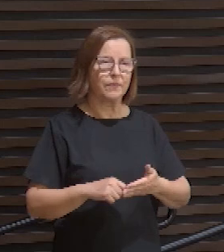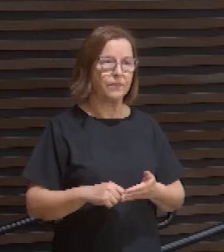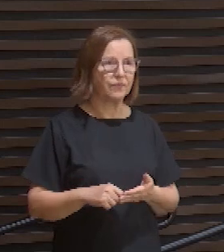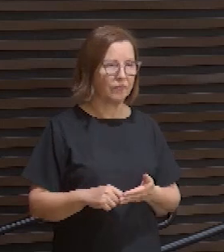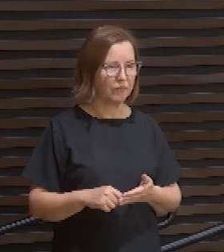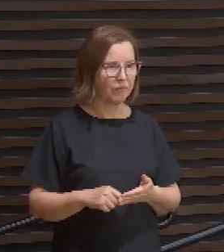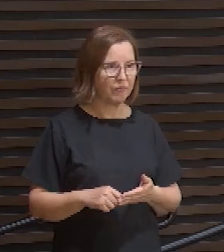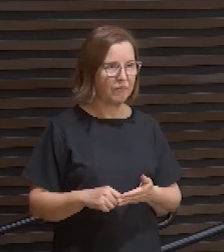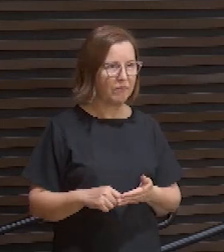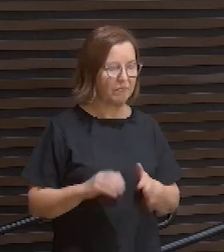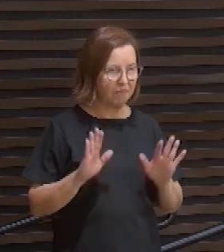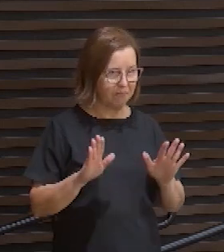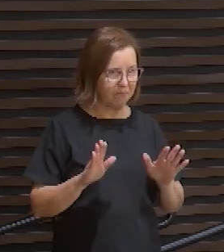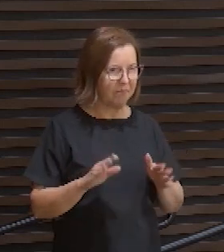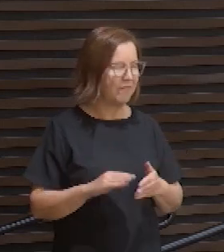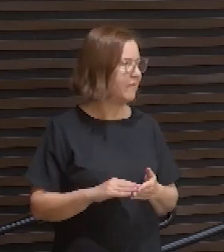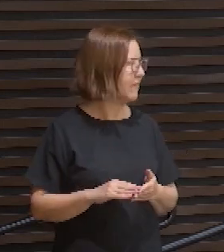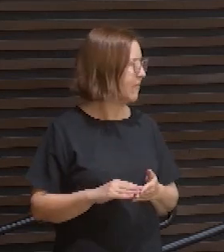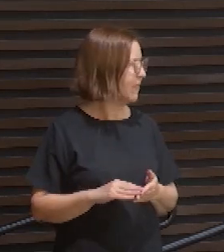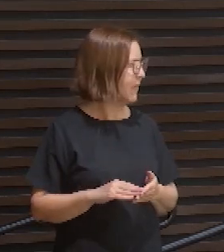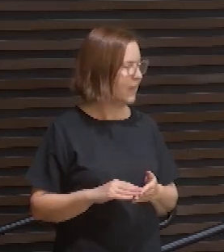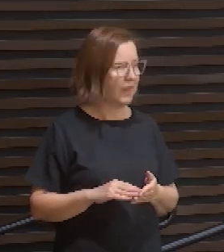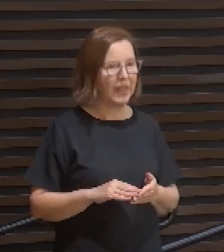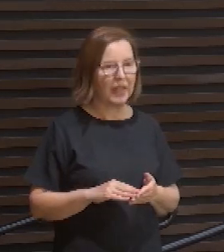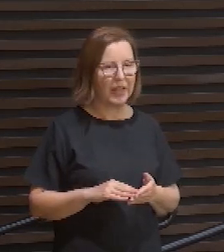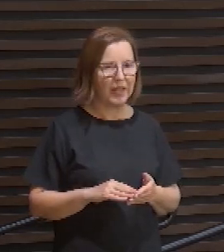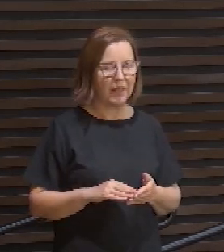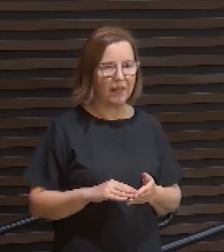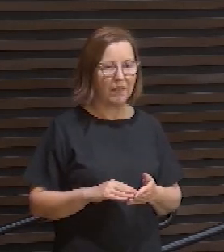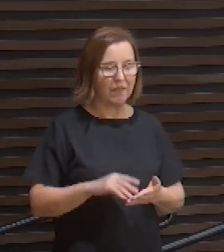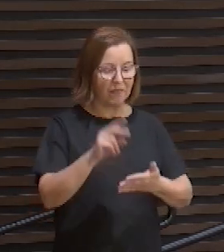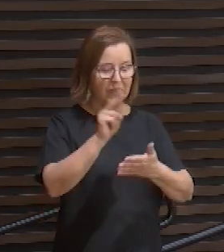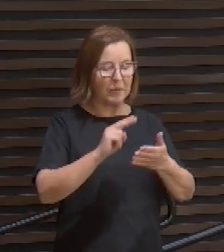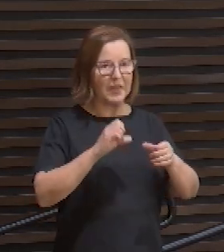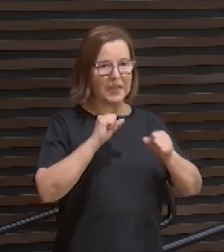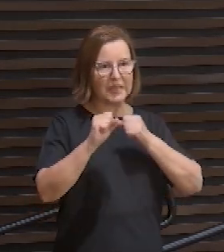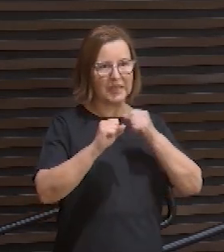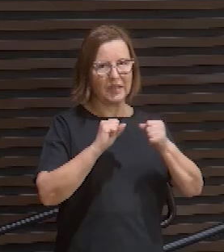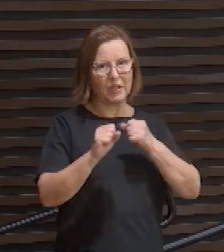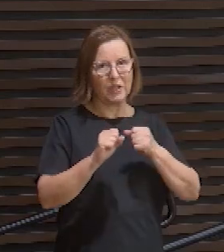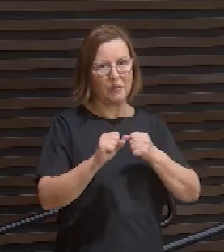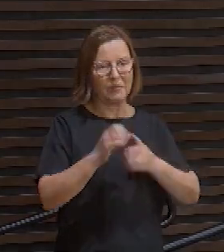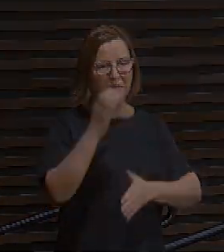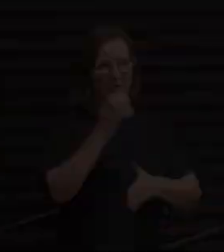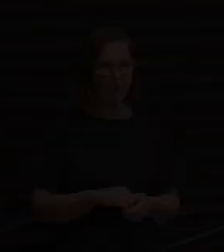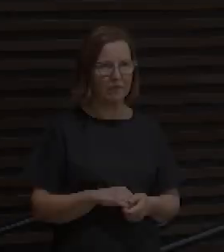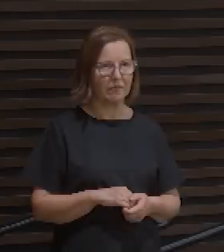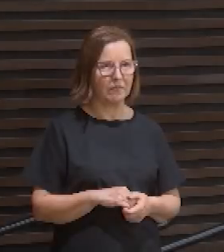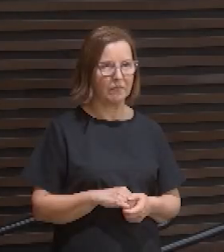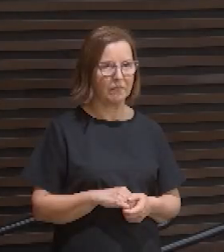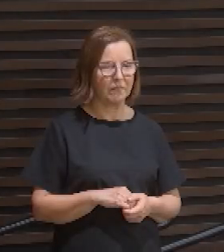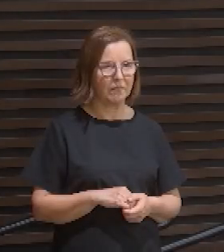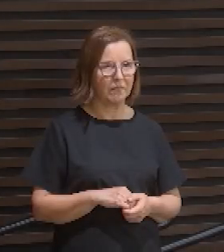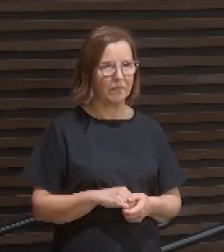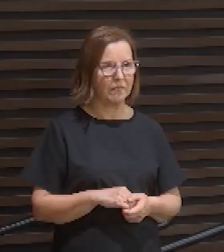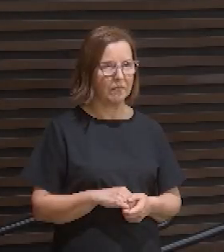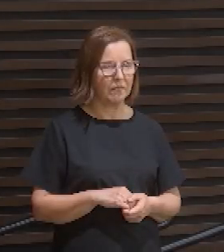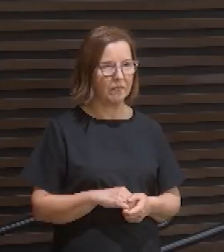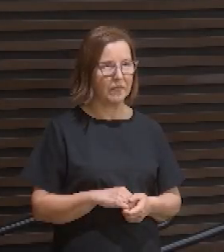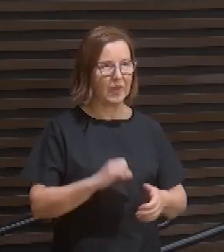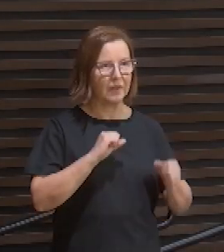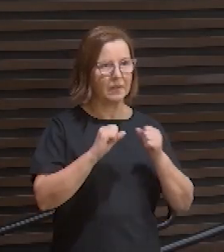os irmãos, deixa o dedinho marcado em Coríntios aí, vamos lá em Salmos, Salmo 16.